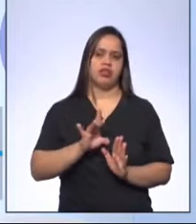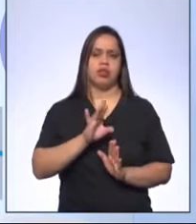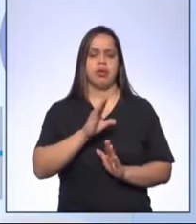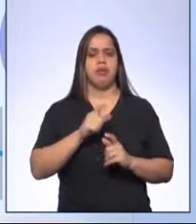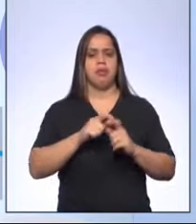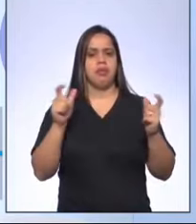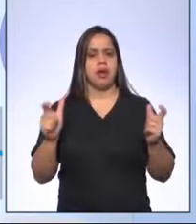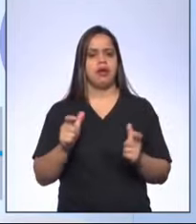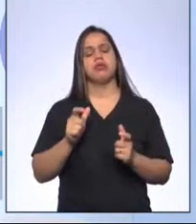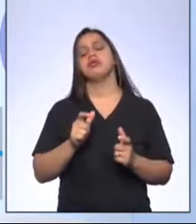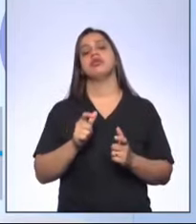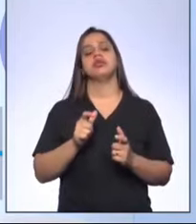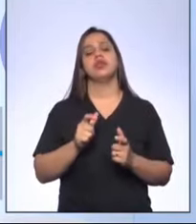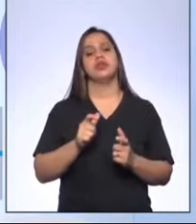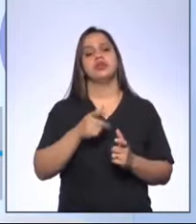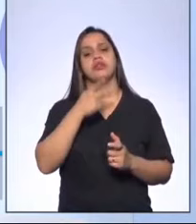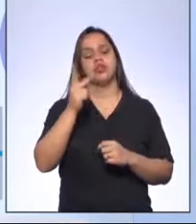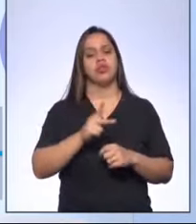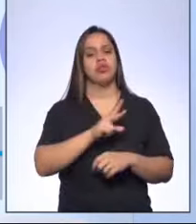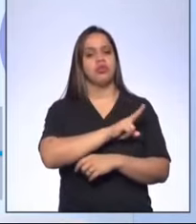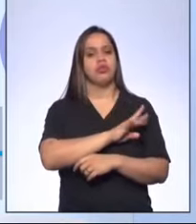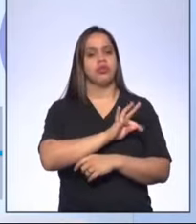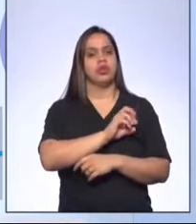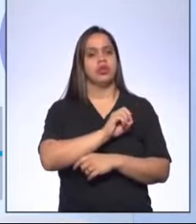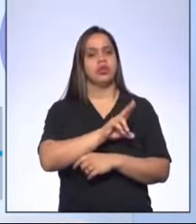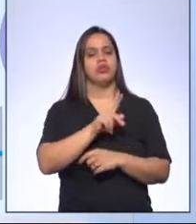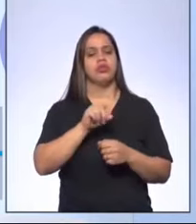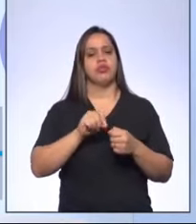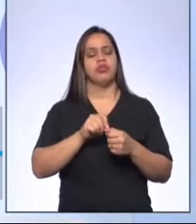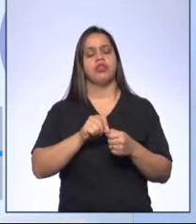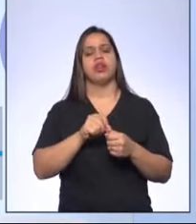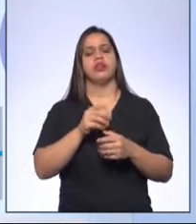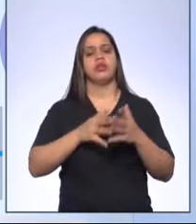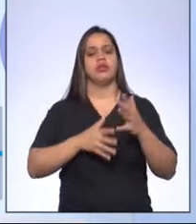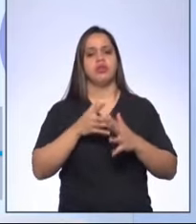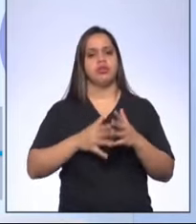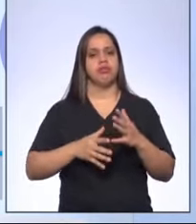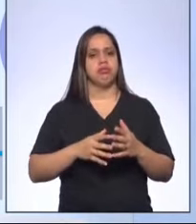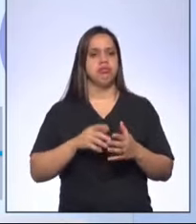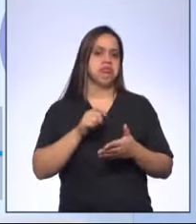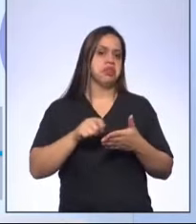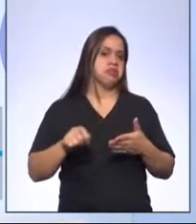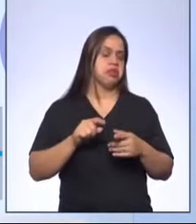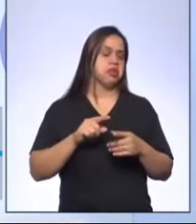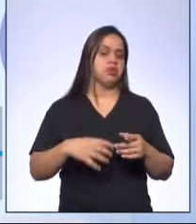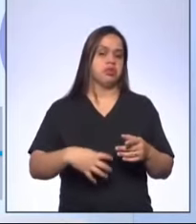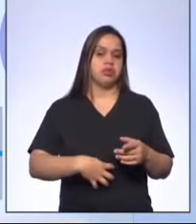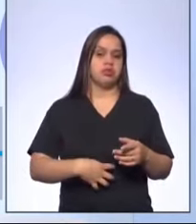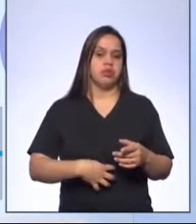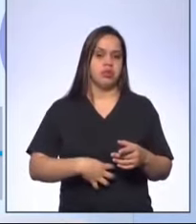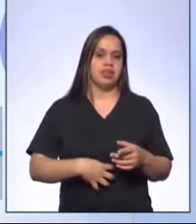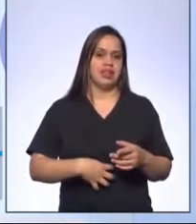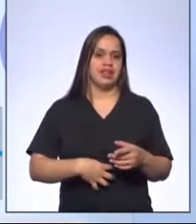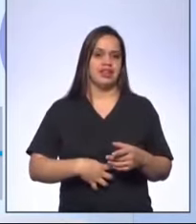não. O Vitor de Oliveira fez uma confusãozinha aqui, mas escreveu estômago e